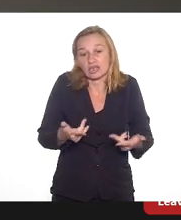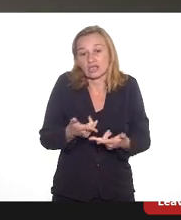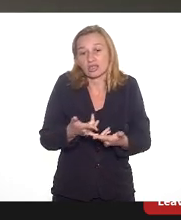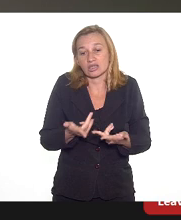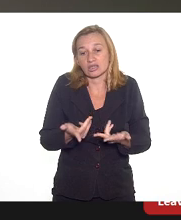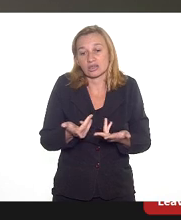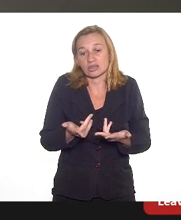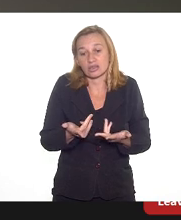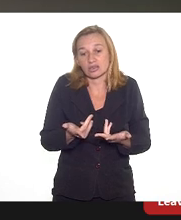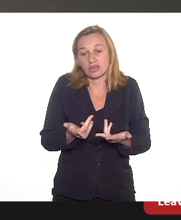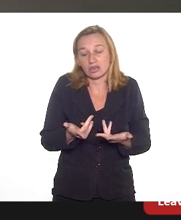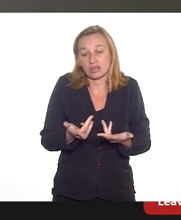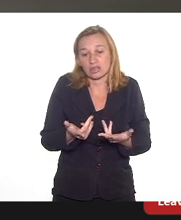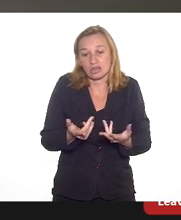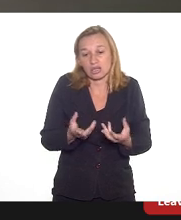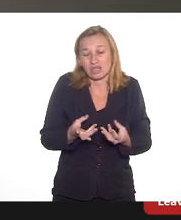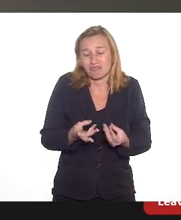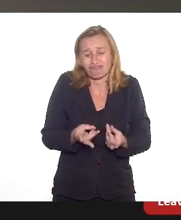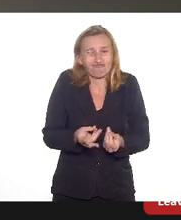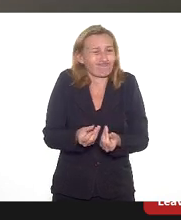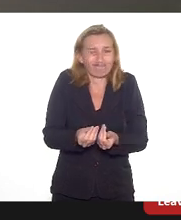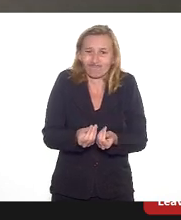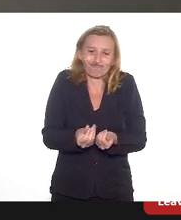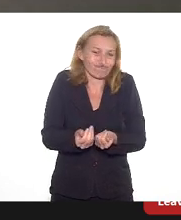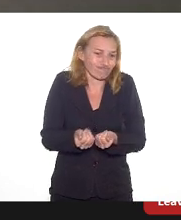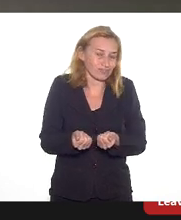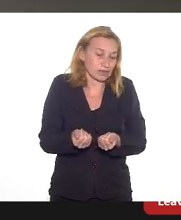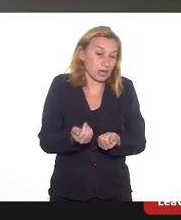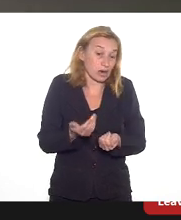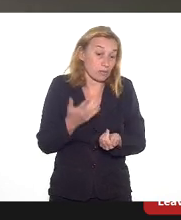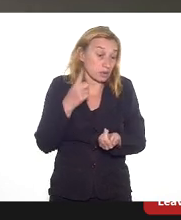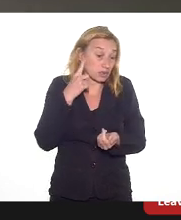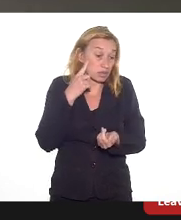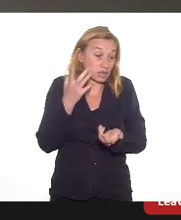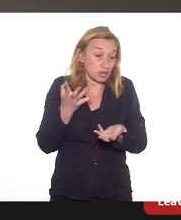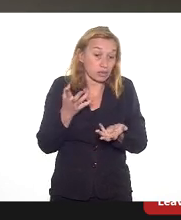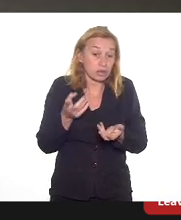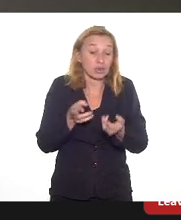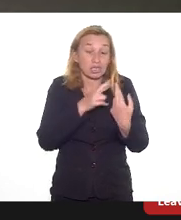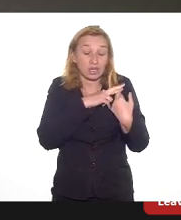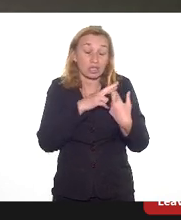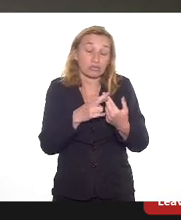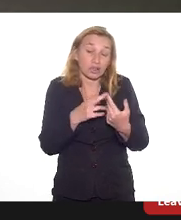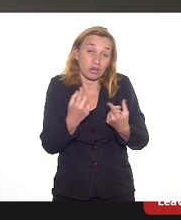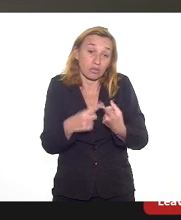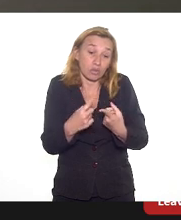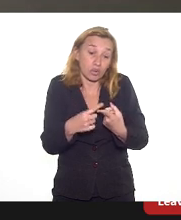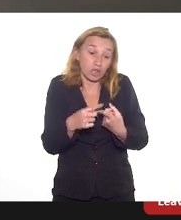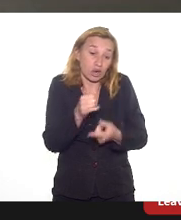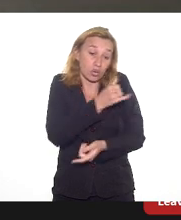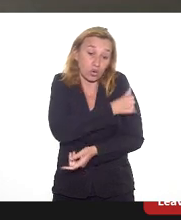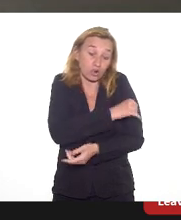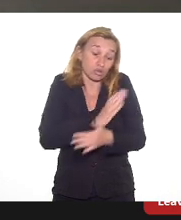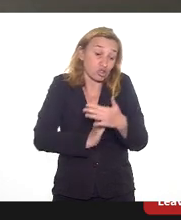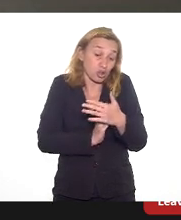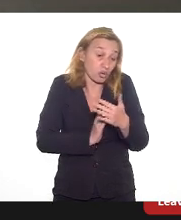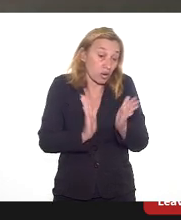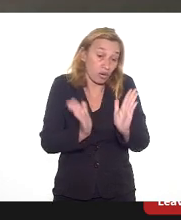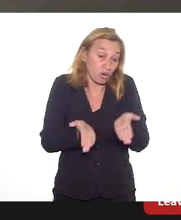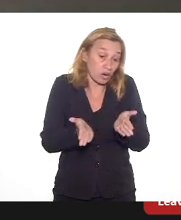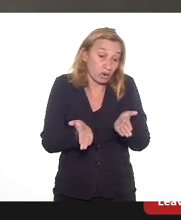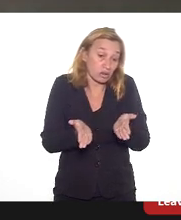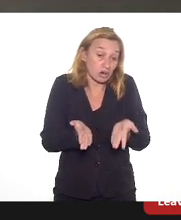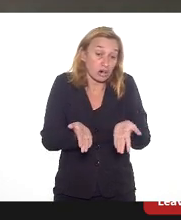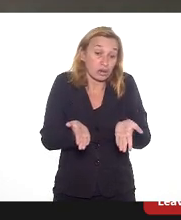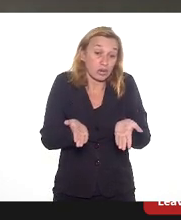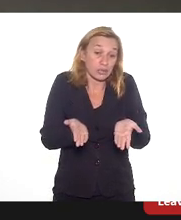colocações, talvez insensíveis aos olhos da maioria, mas responsáveis, porque o Rio chegou onde chegou por conta